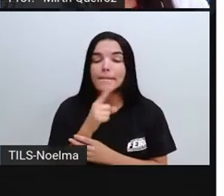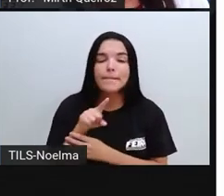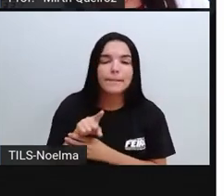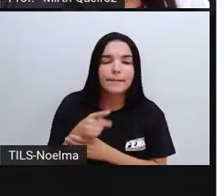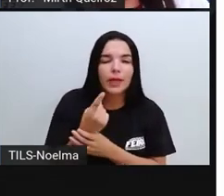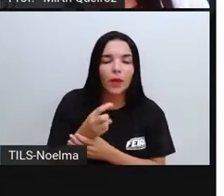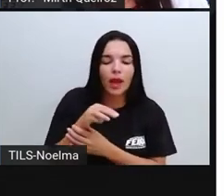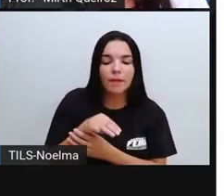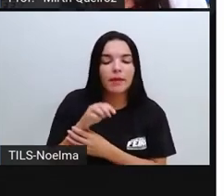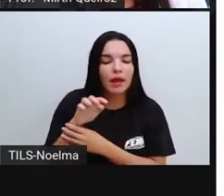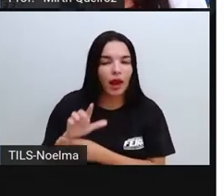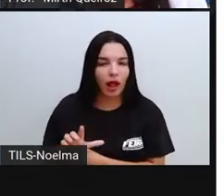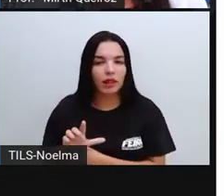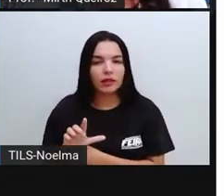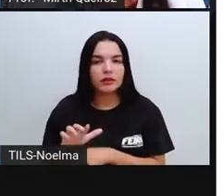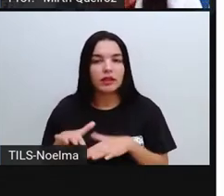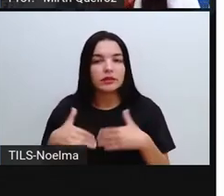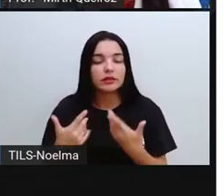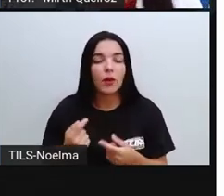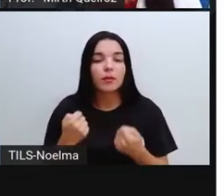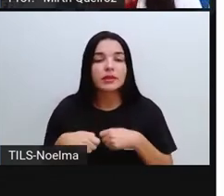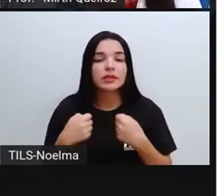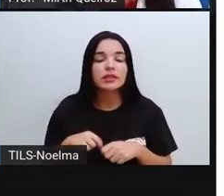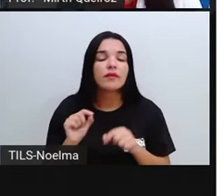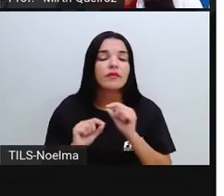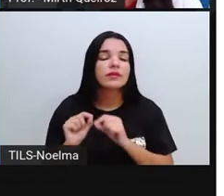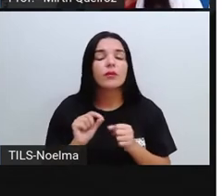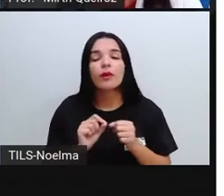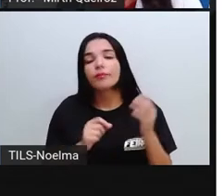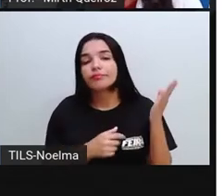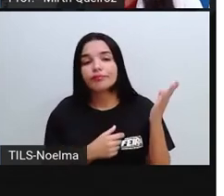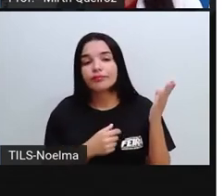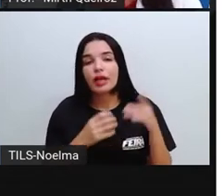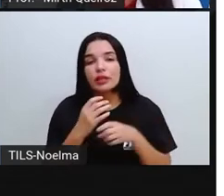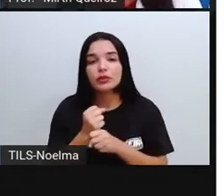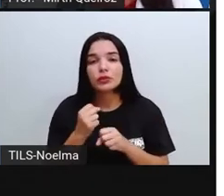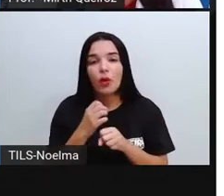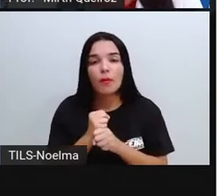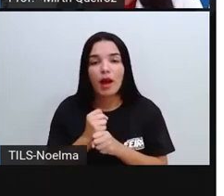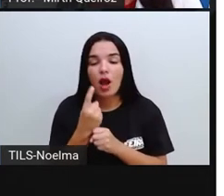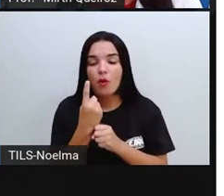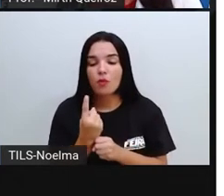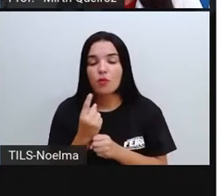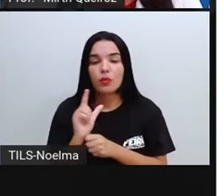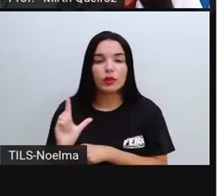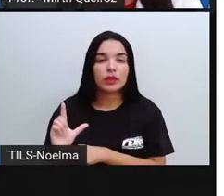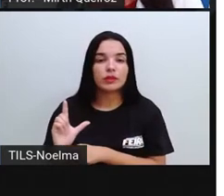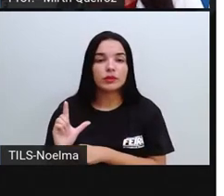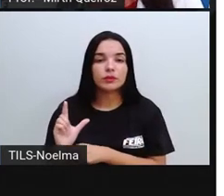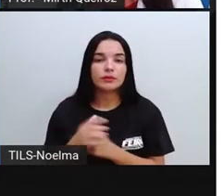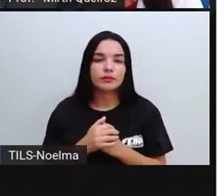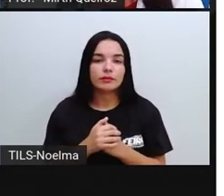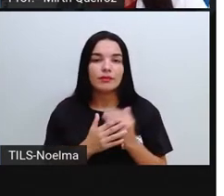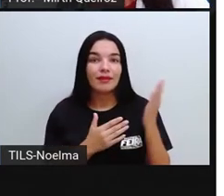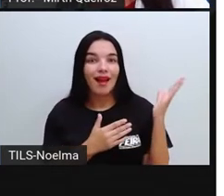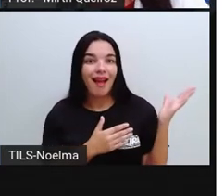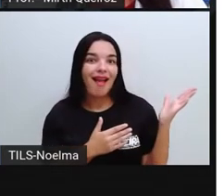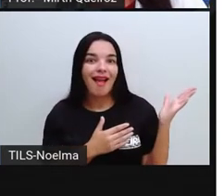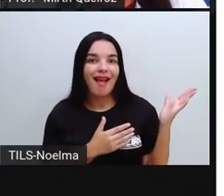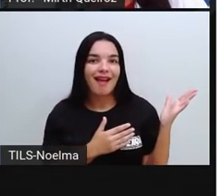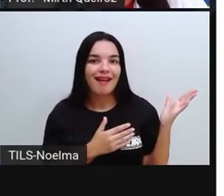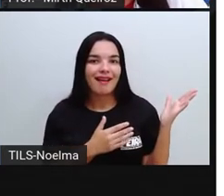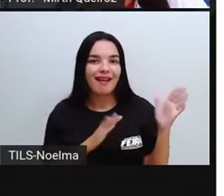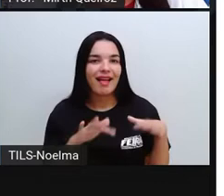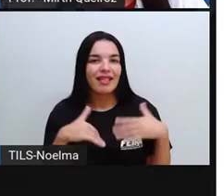1000ml né mil milímetros ele poderia fazer o quê para poder comprar esse suco aí olha o que que